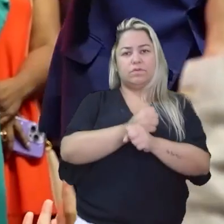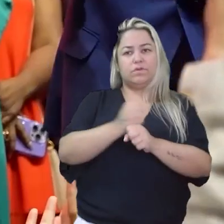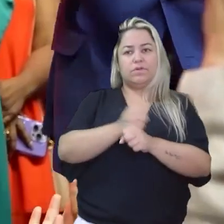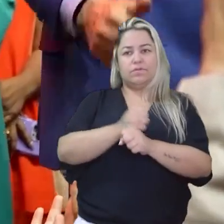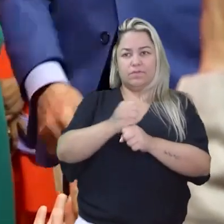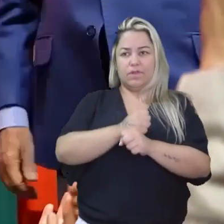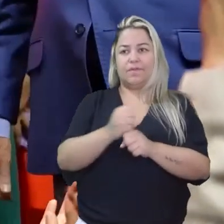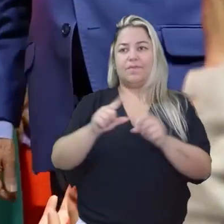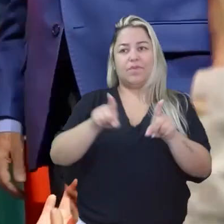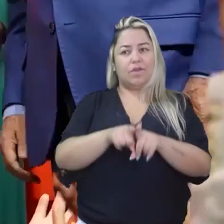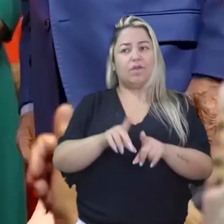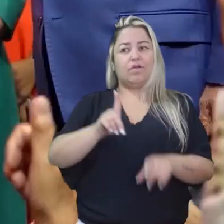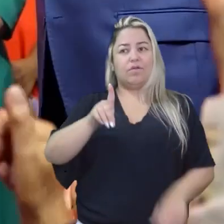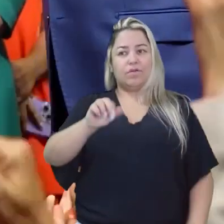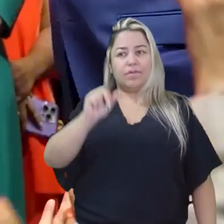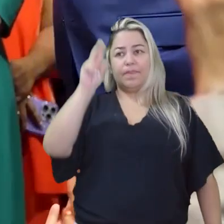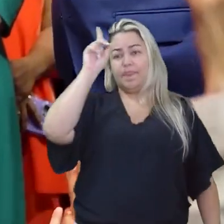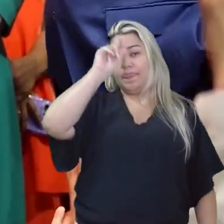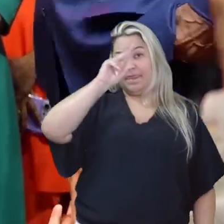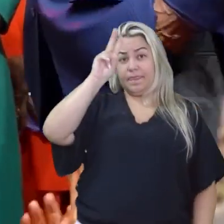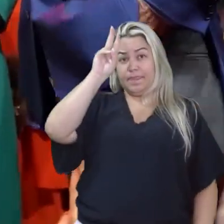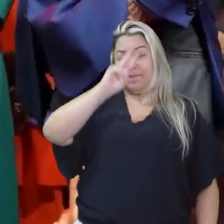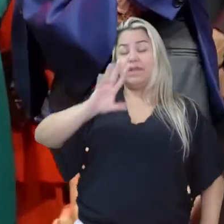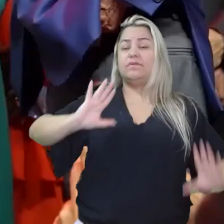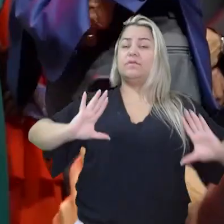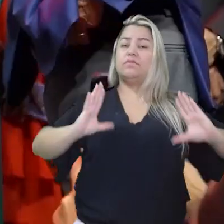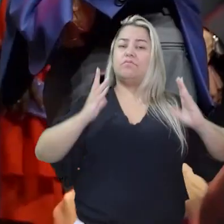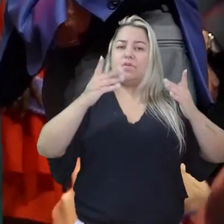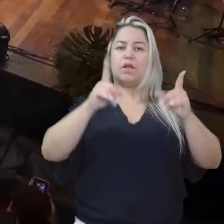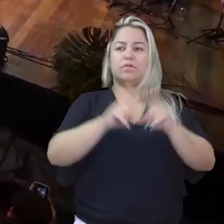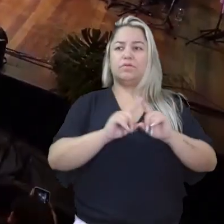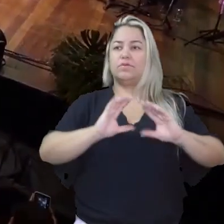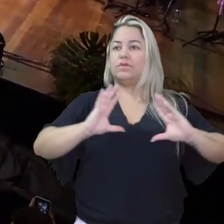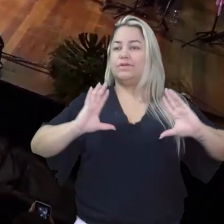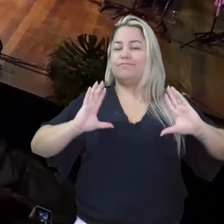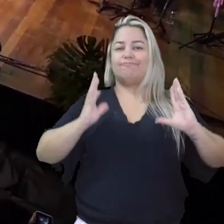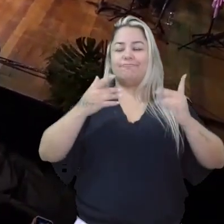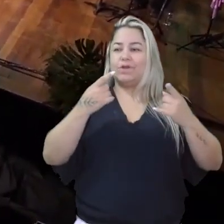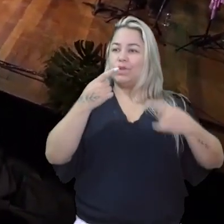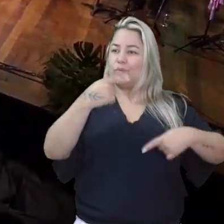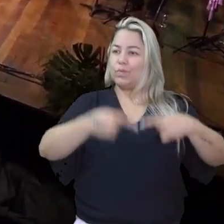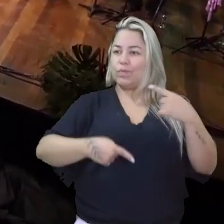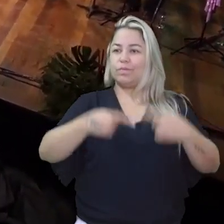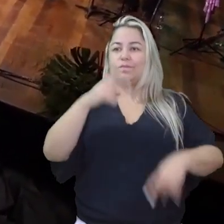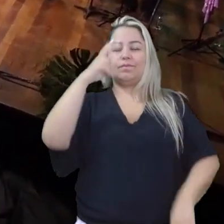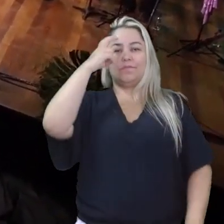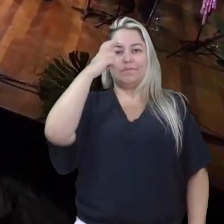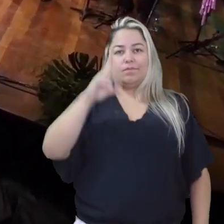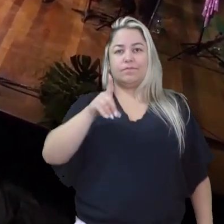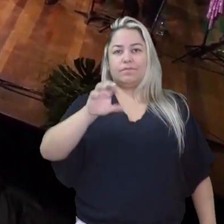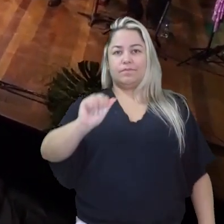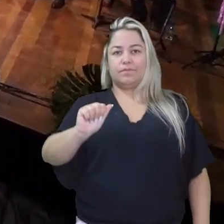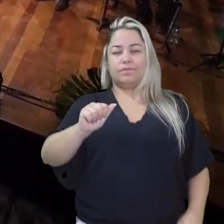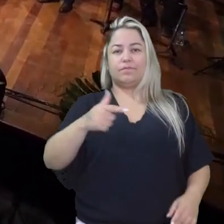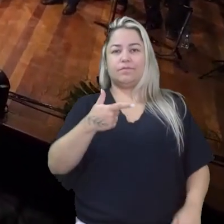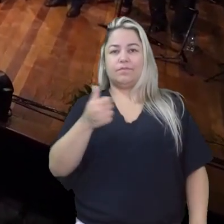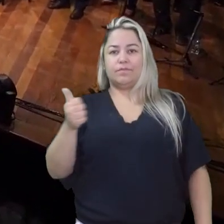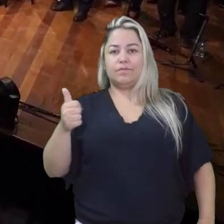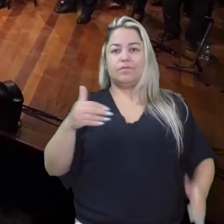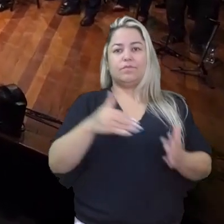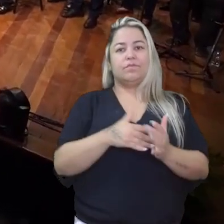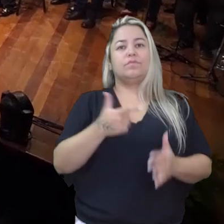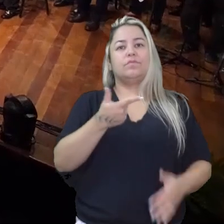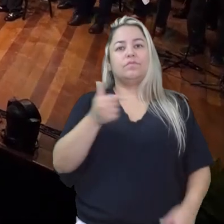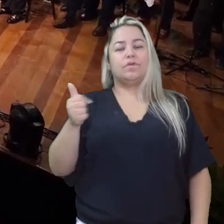fundação, uma data histórica que deverá ser celebrada com um grande evento político e cultural nos dias 21 e 22